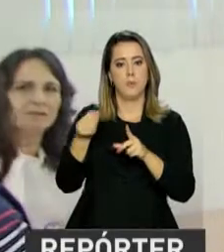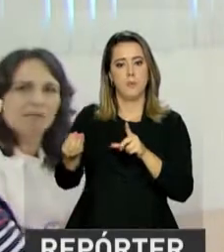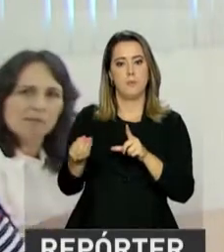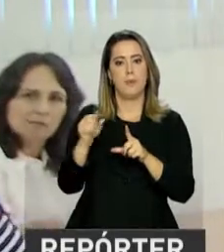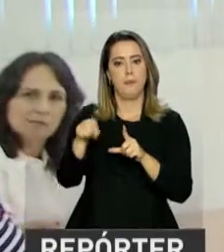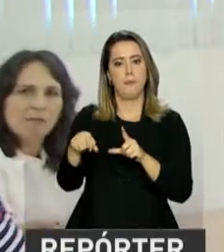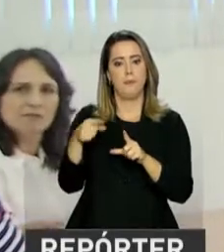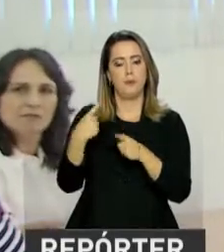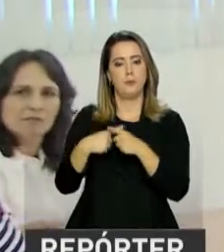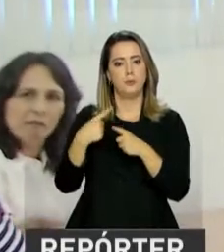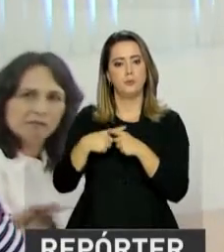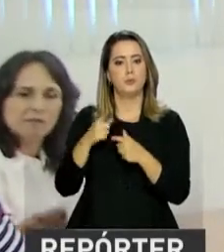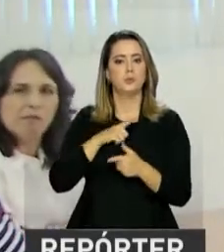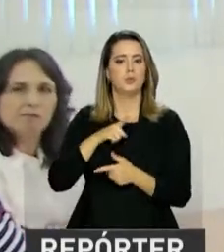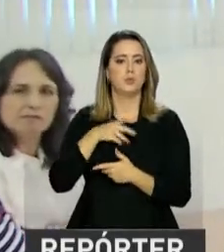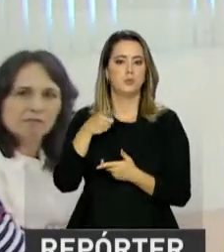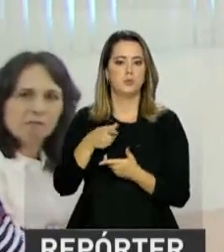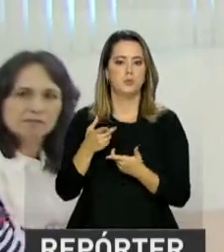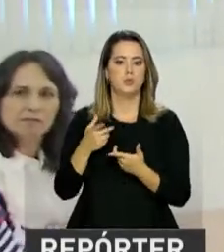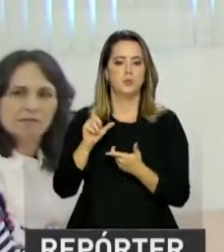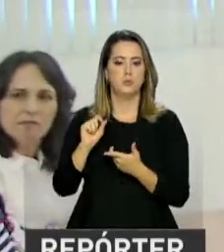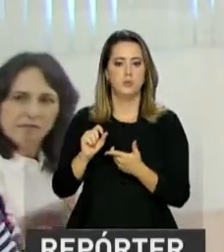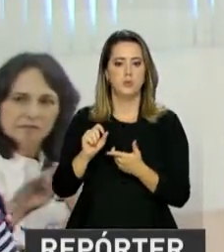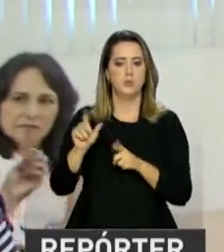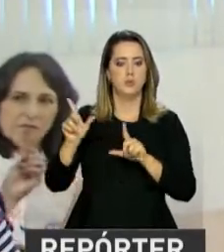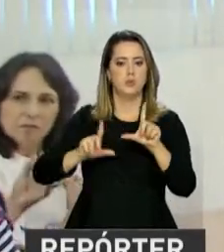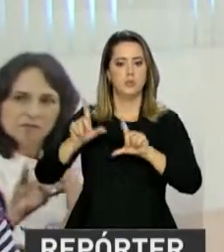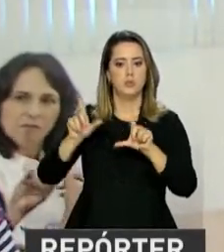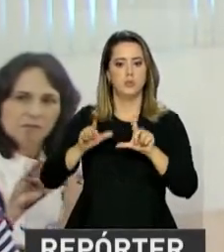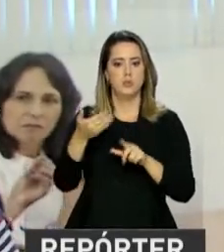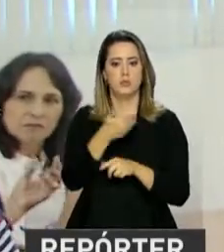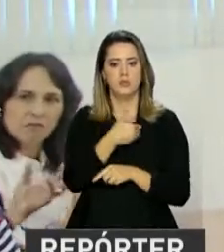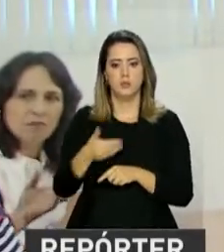razão à existência de um aparato de comunicação como é a EBC.